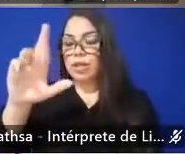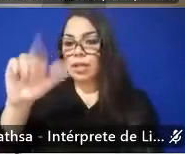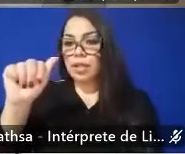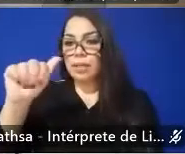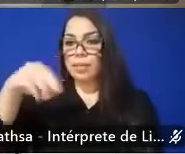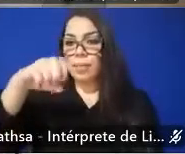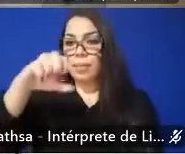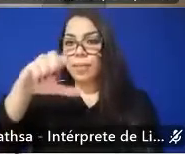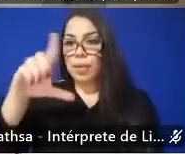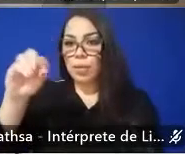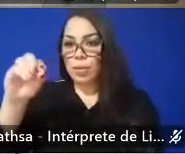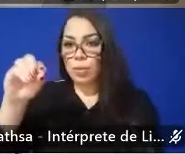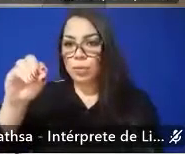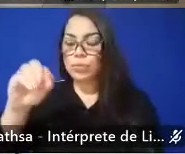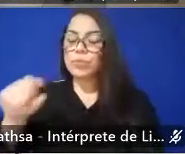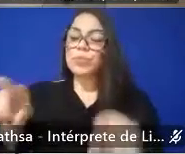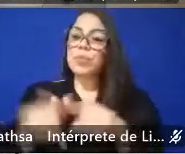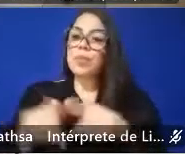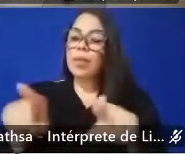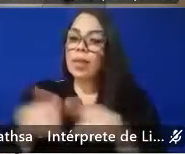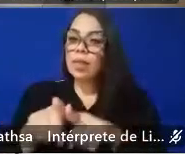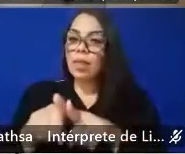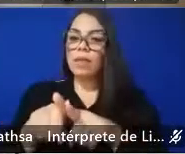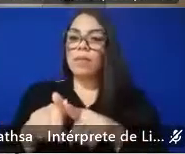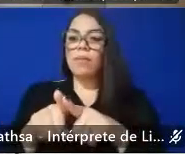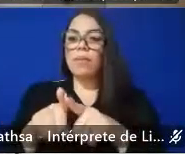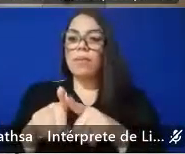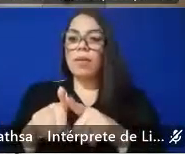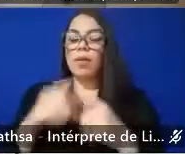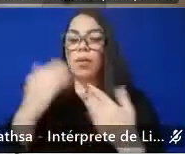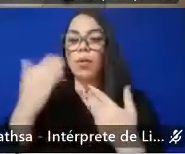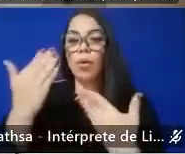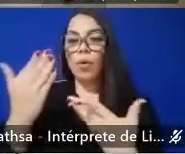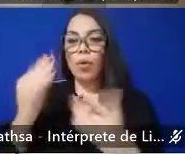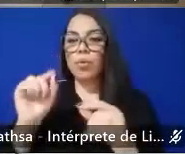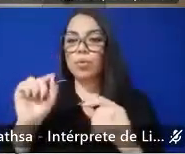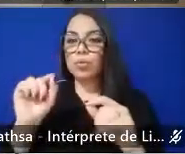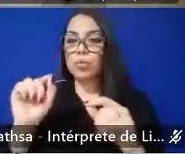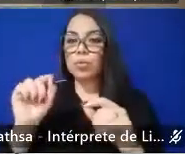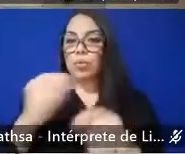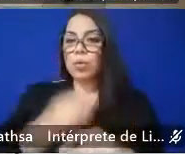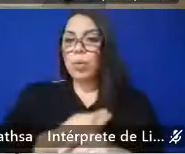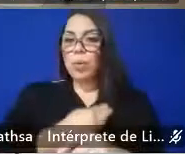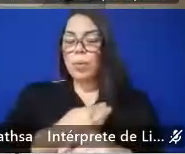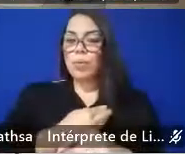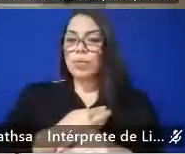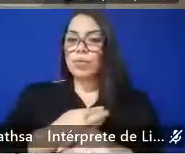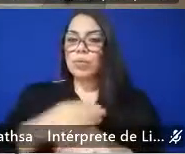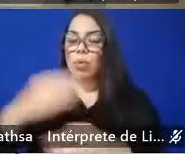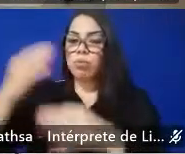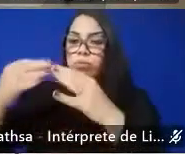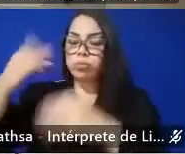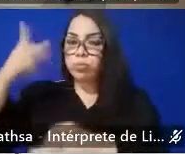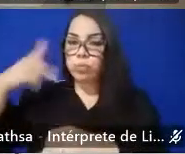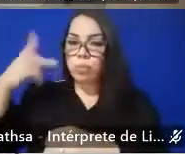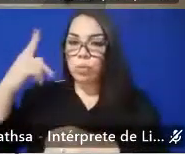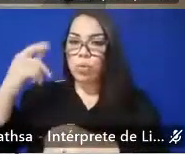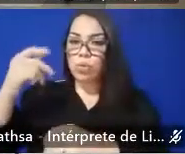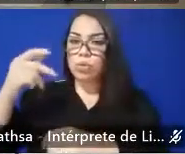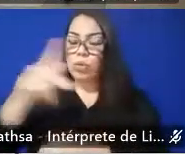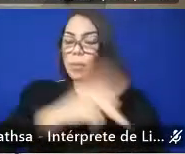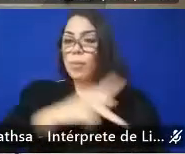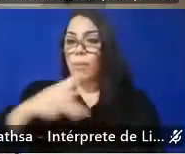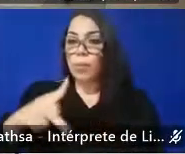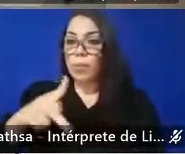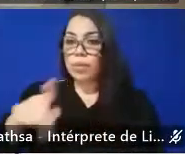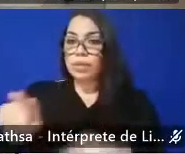também a presença do Sul procurador-geral de Justiça administração e presidente da caixa de